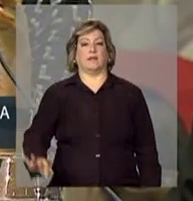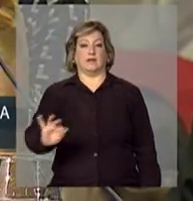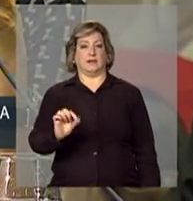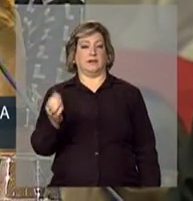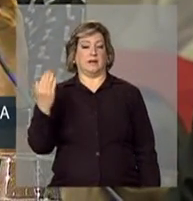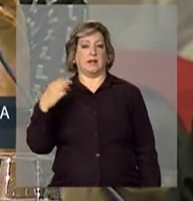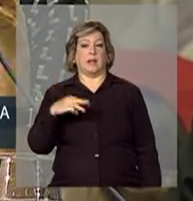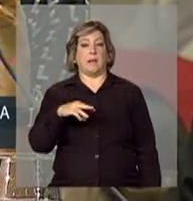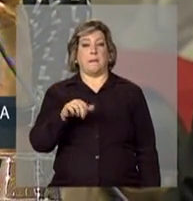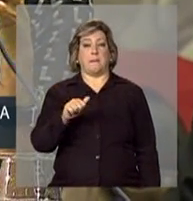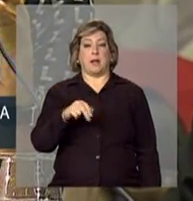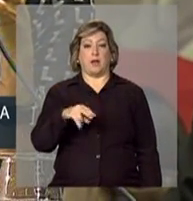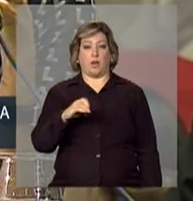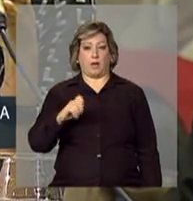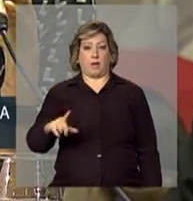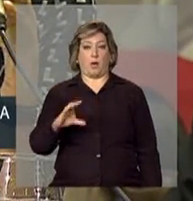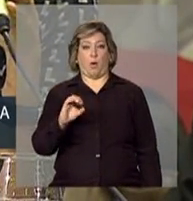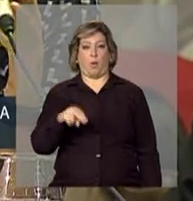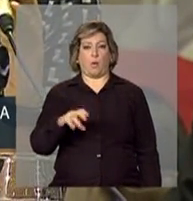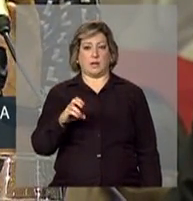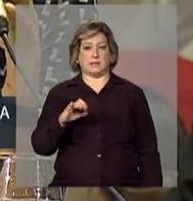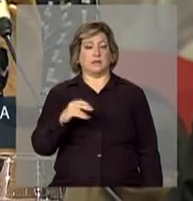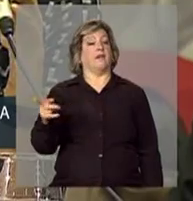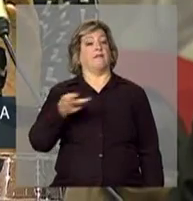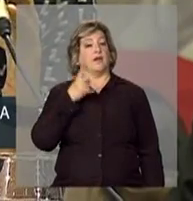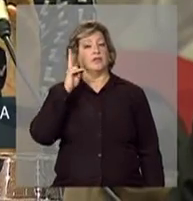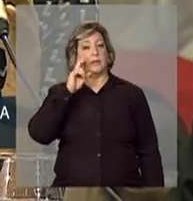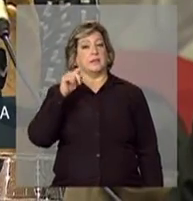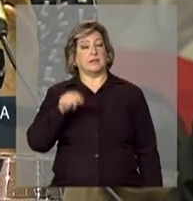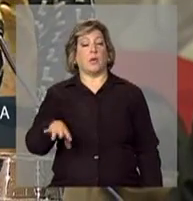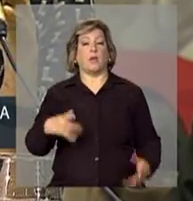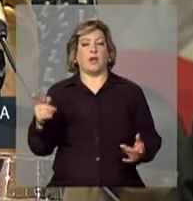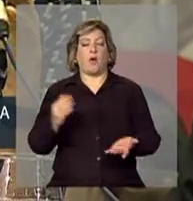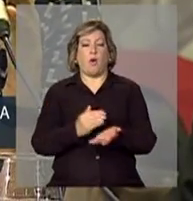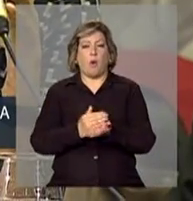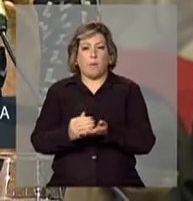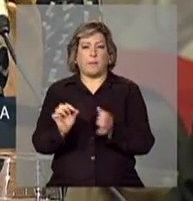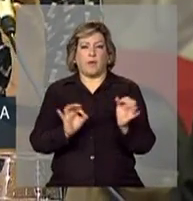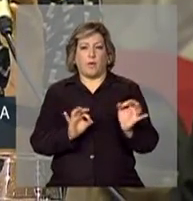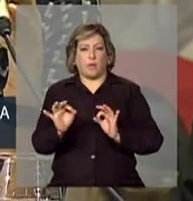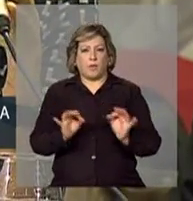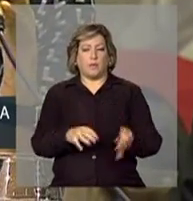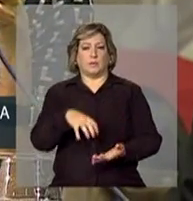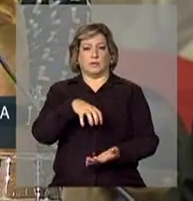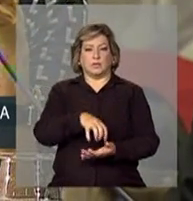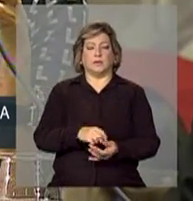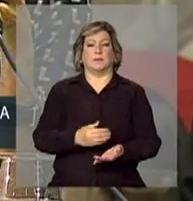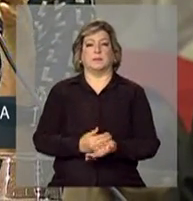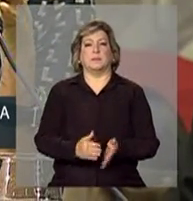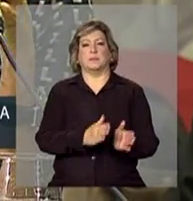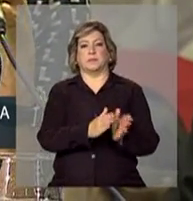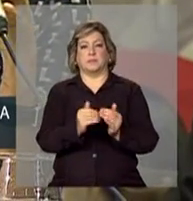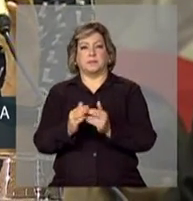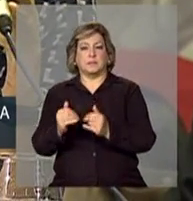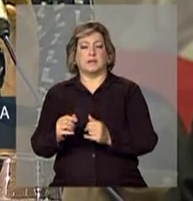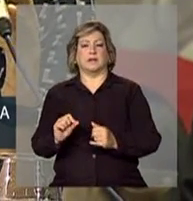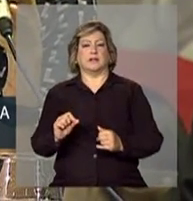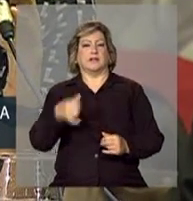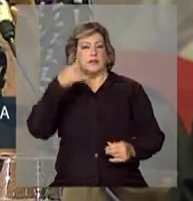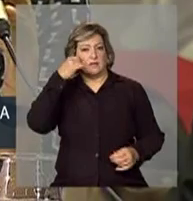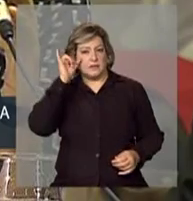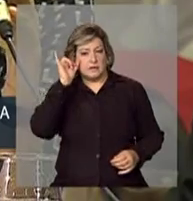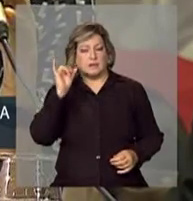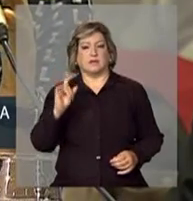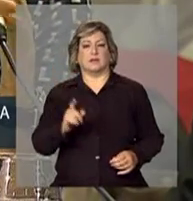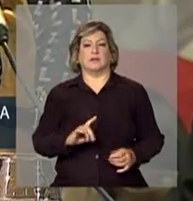em seu depoimento, ele diz isso, que quando ele começa a formar um pequeno sindicato, a se organizar para pedir que o fazendeiro deixe de soltar o